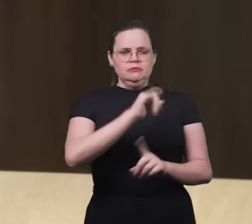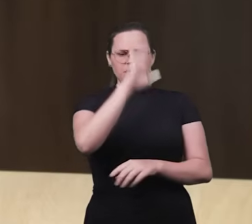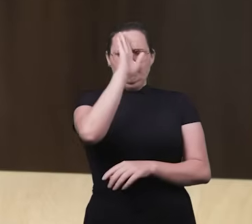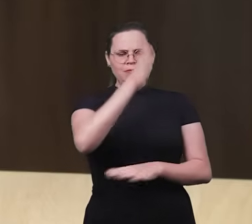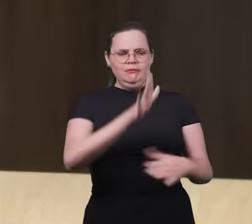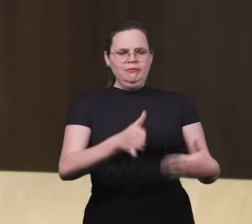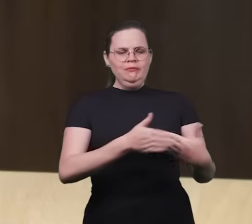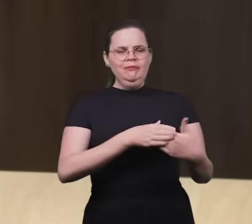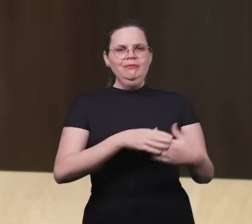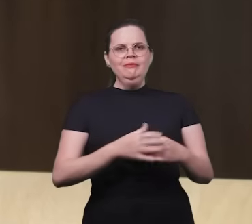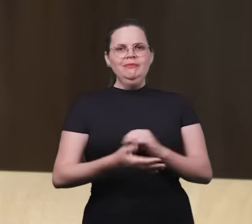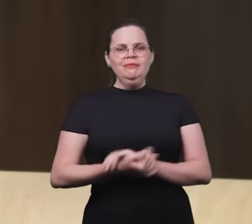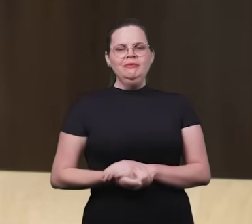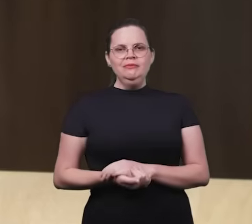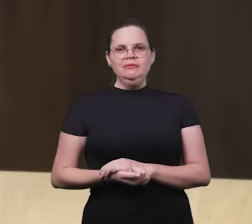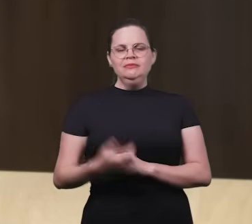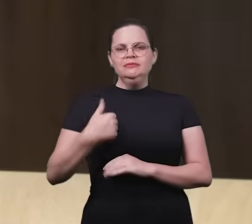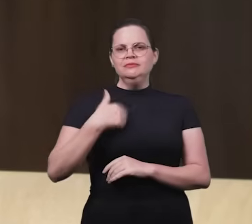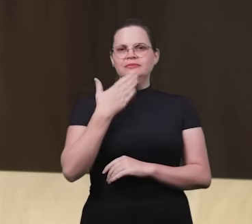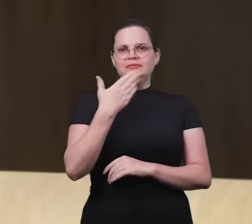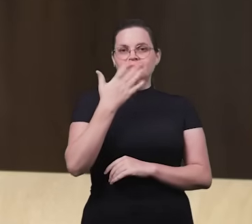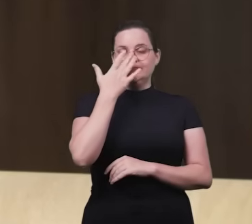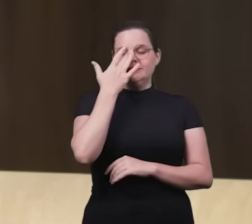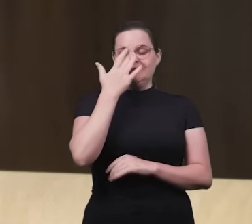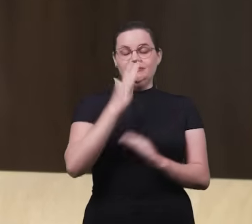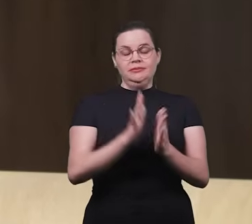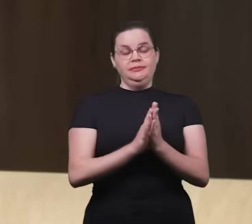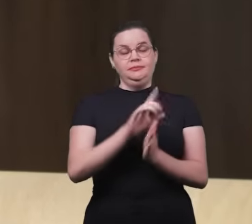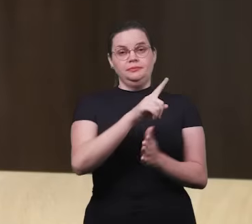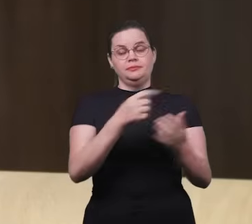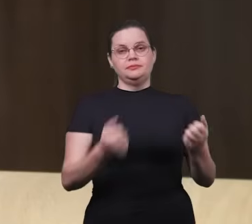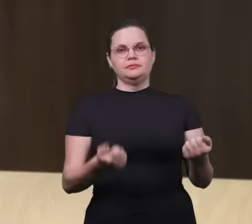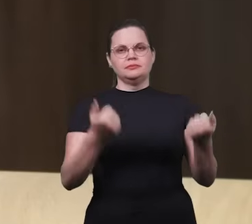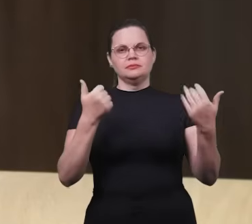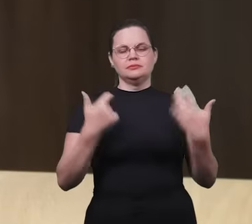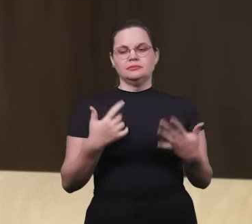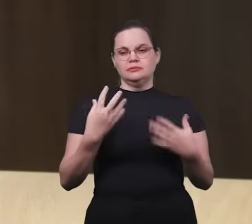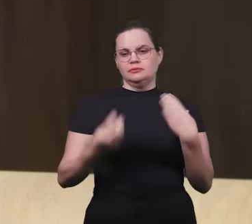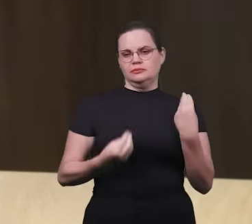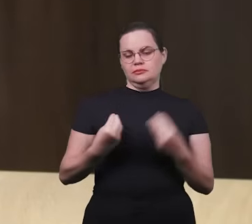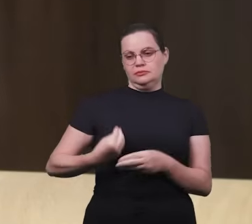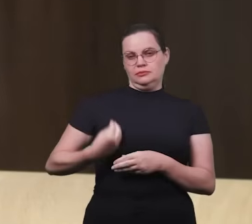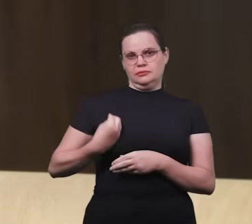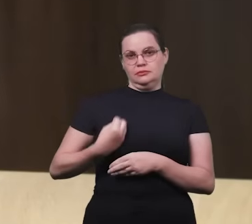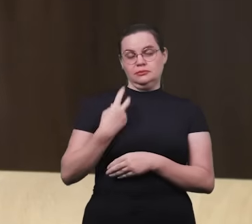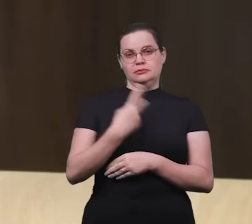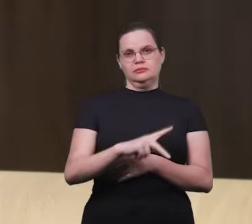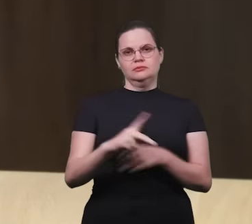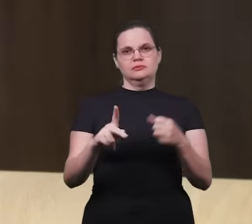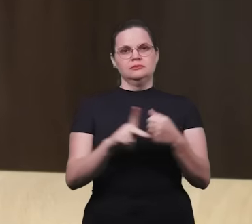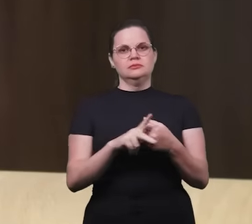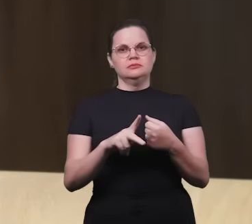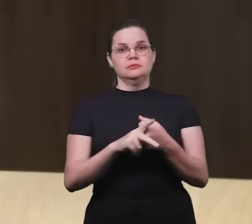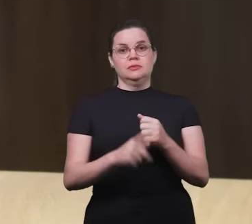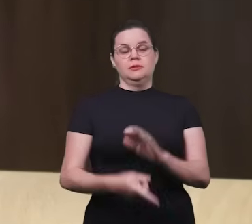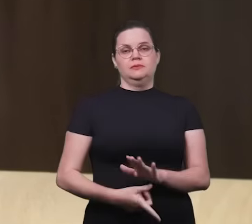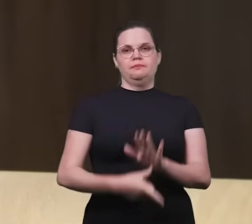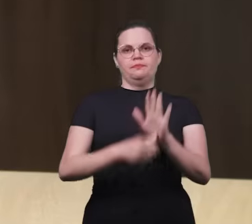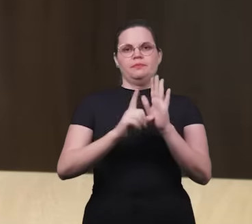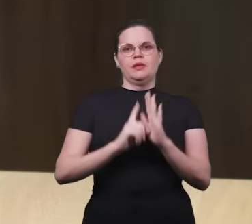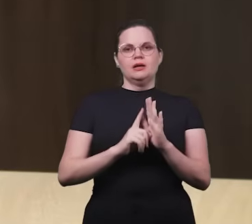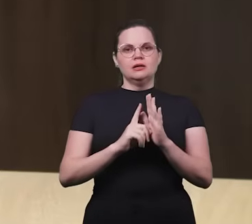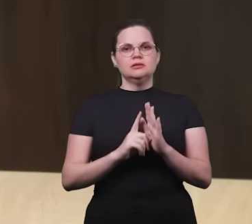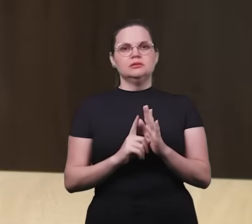dele. Eu queria, porém, que você comentasse como que era Pedro, como que foi a vida de Pedro antes desse